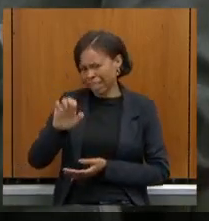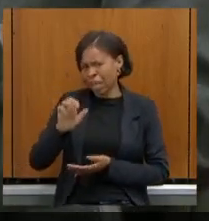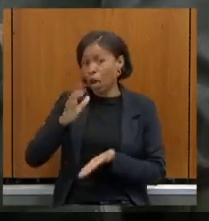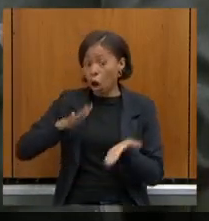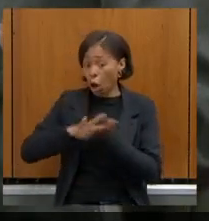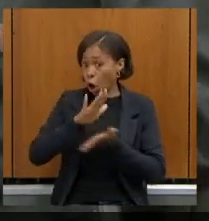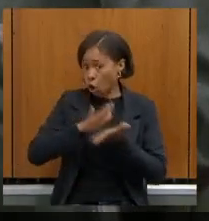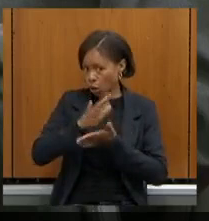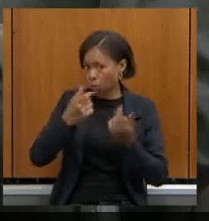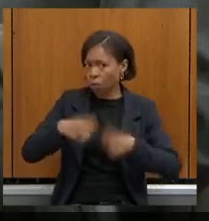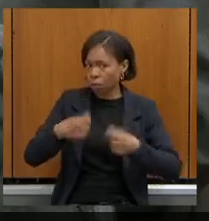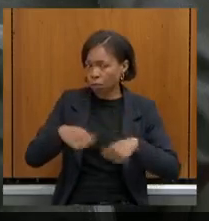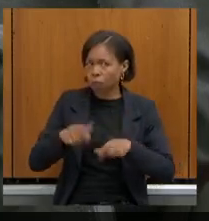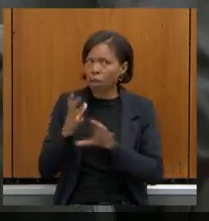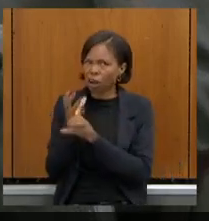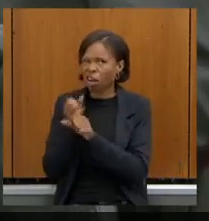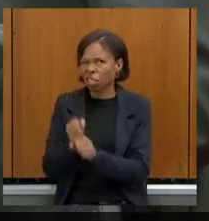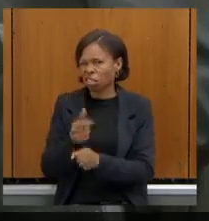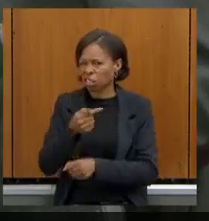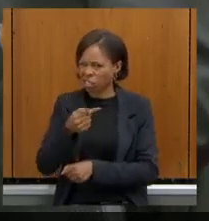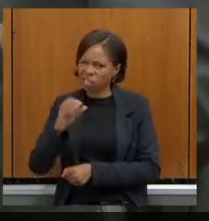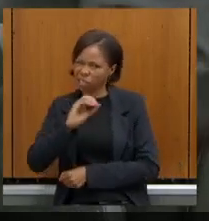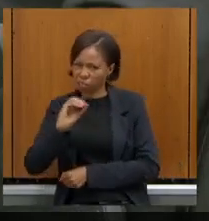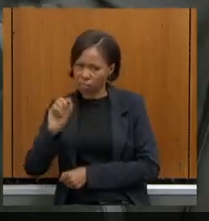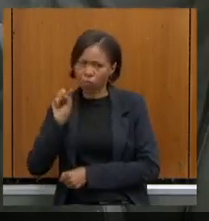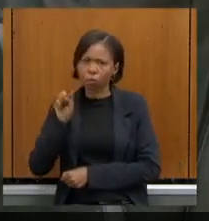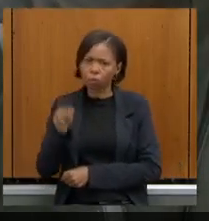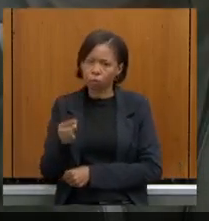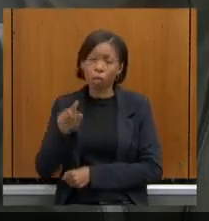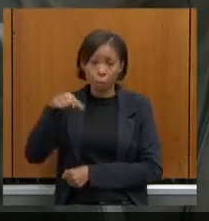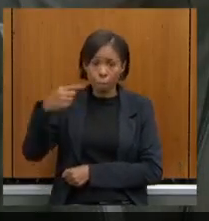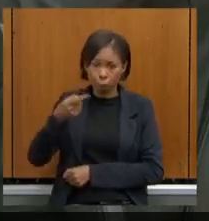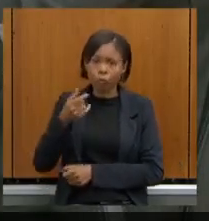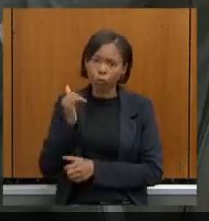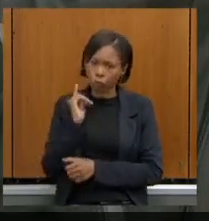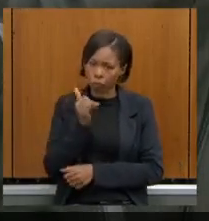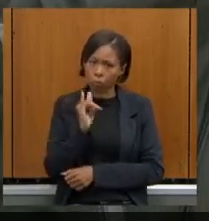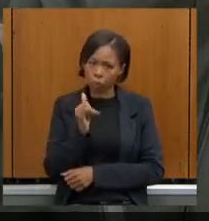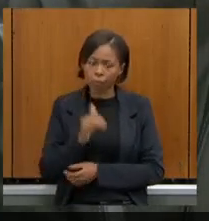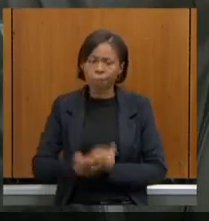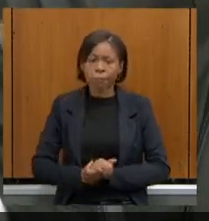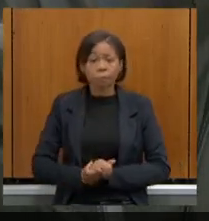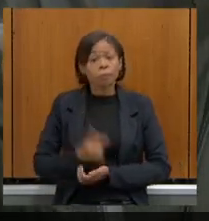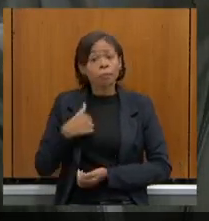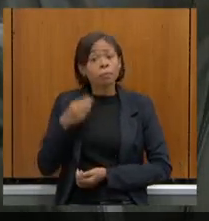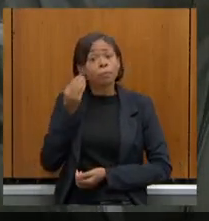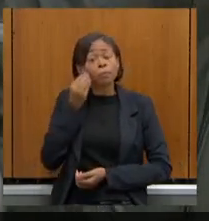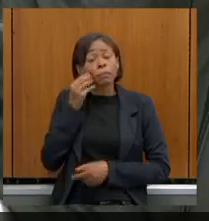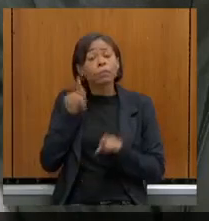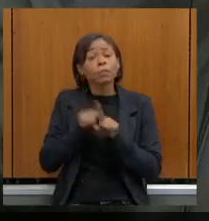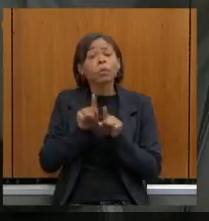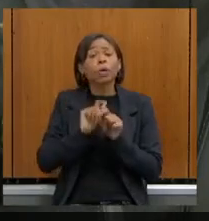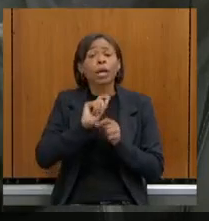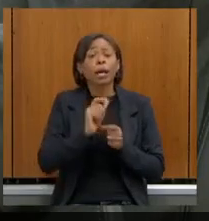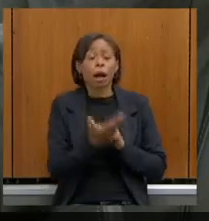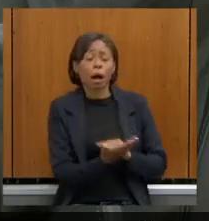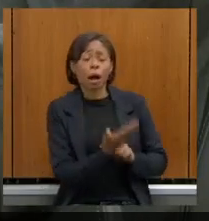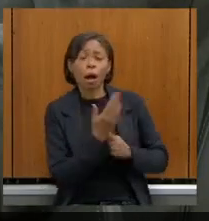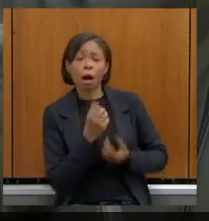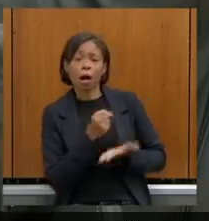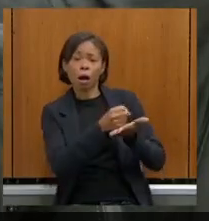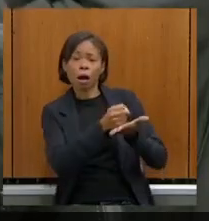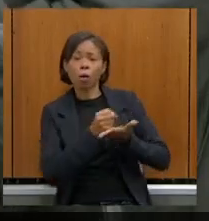mil a gente faz eu posso até mandar depois direitinho para o senhor e eu estou tentando também patrocínio uma vez que vocês